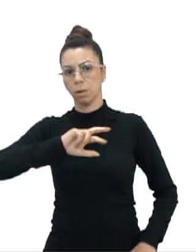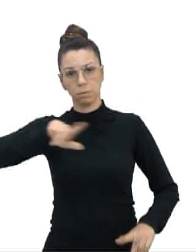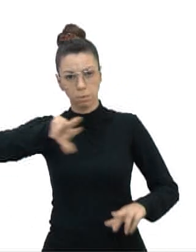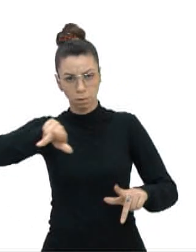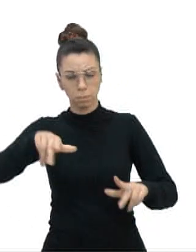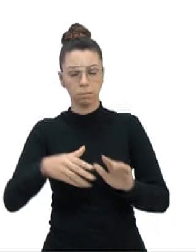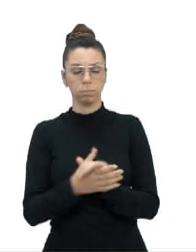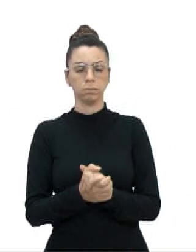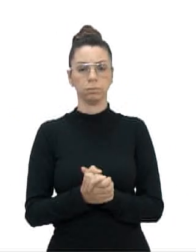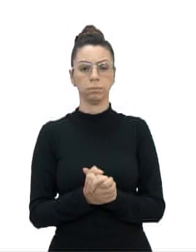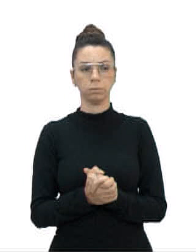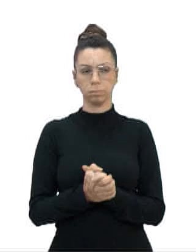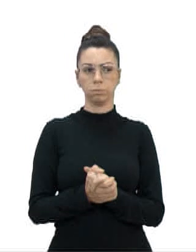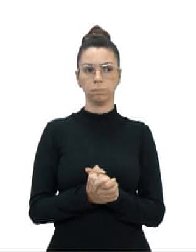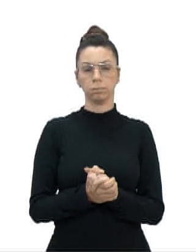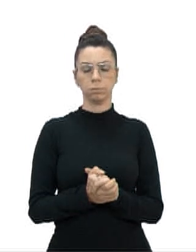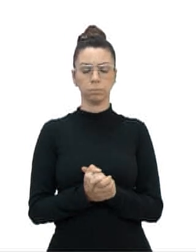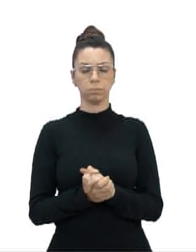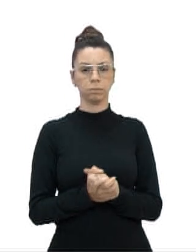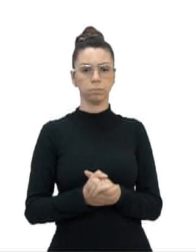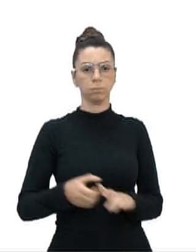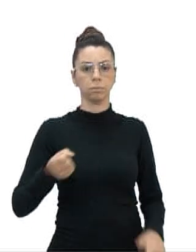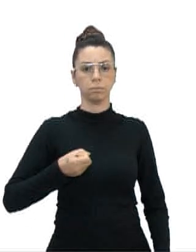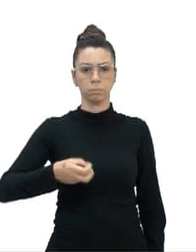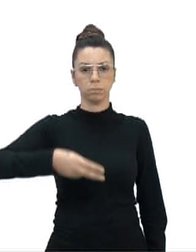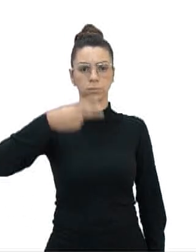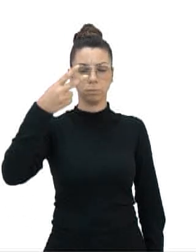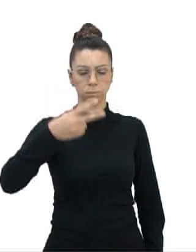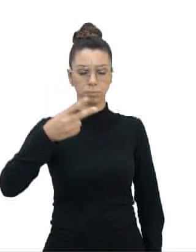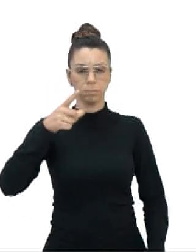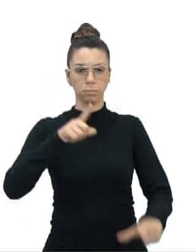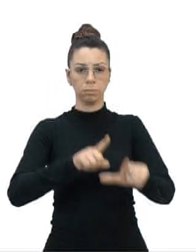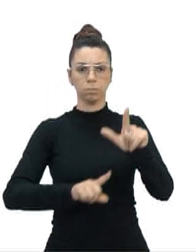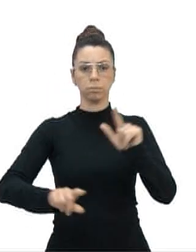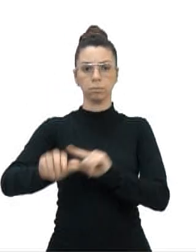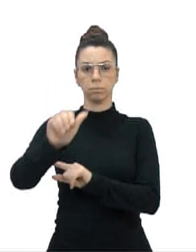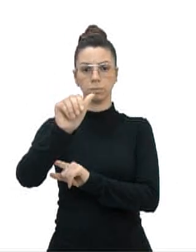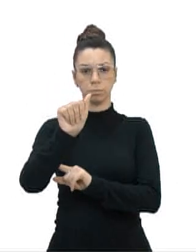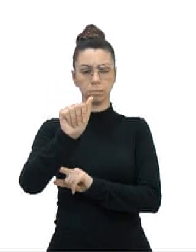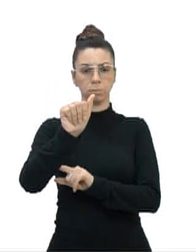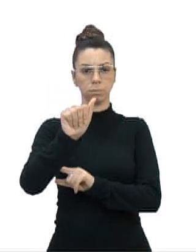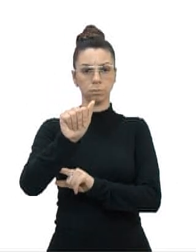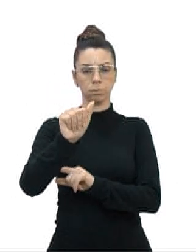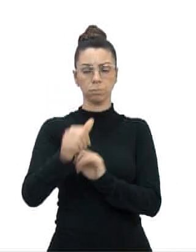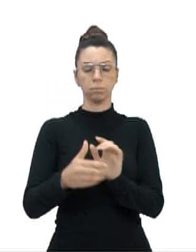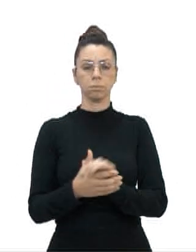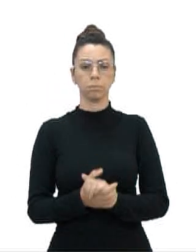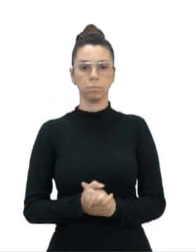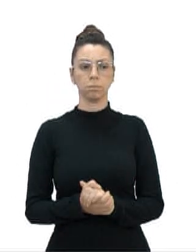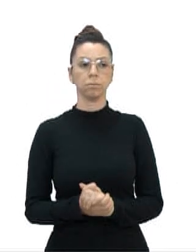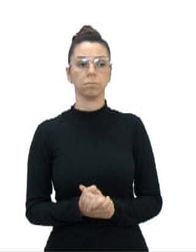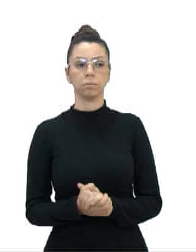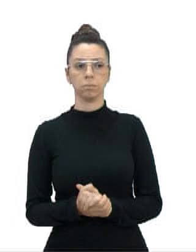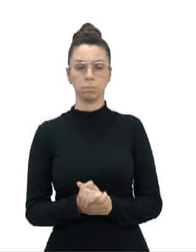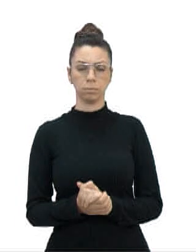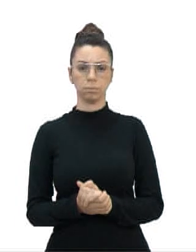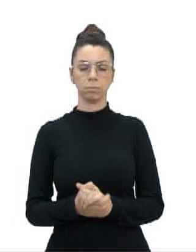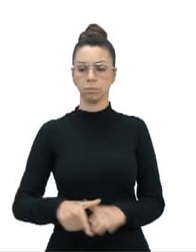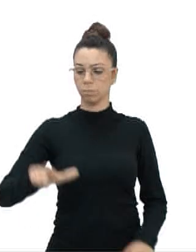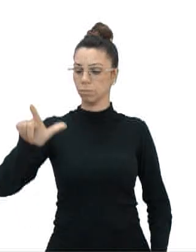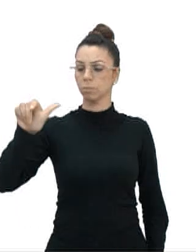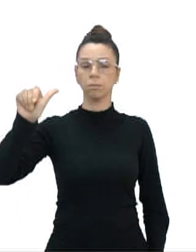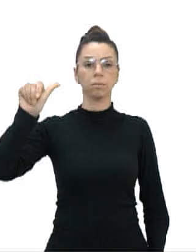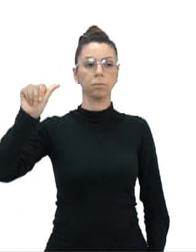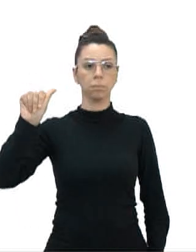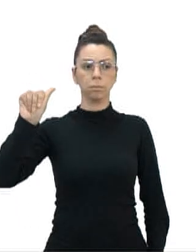sobre artículos? A, a palavra travesseiro del português em espanhol é feminina, isso mesmo. ¿Os acordáis?